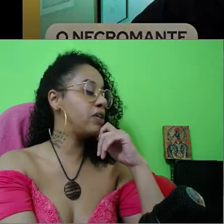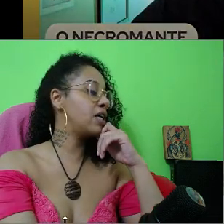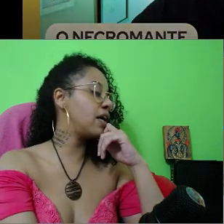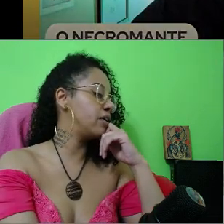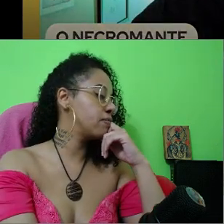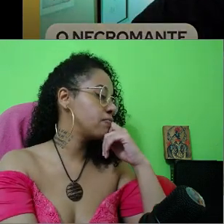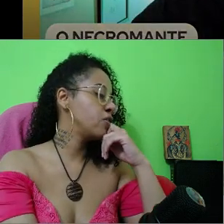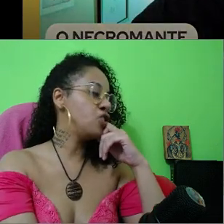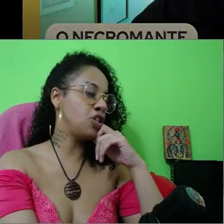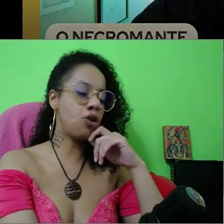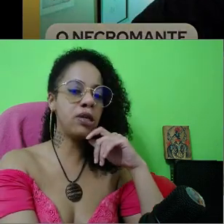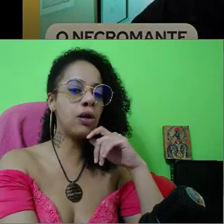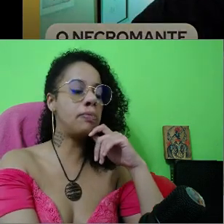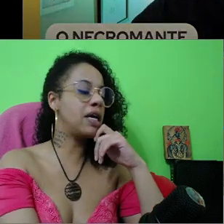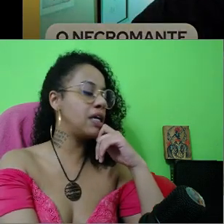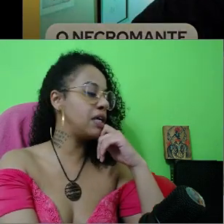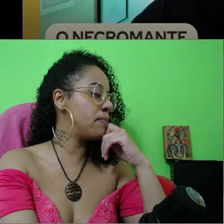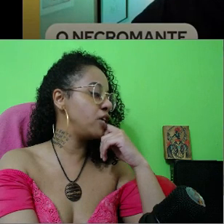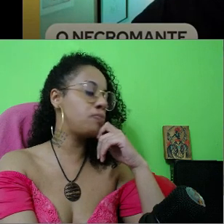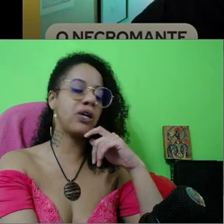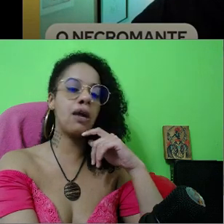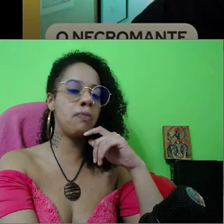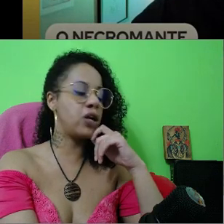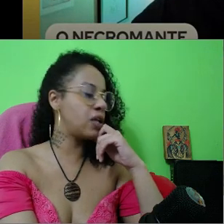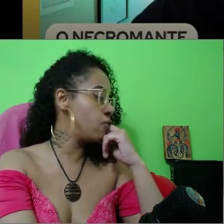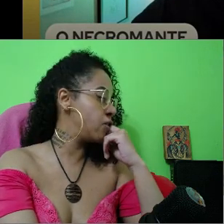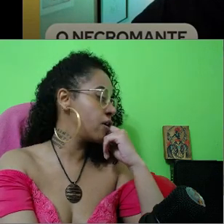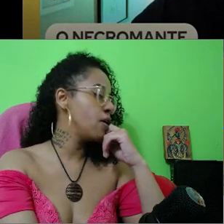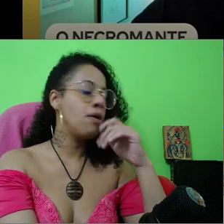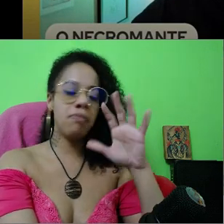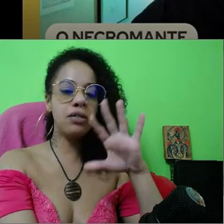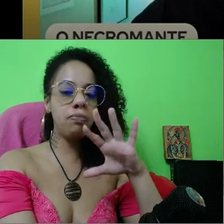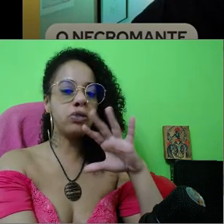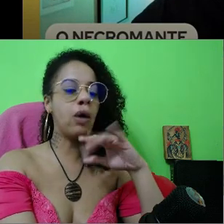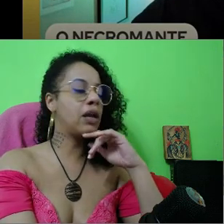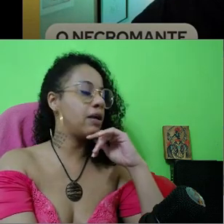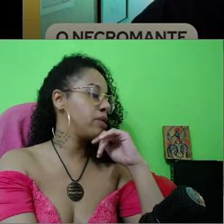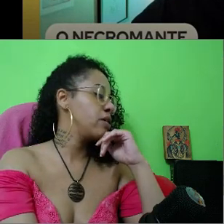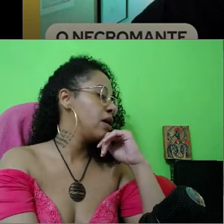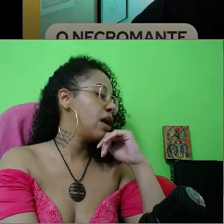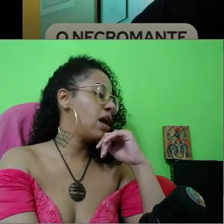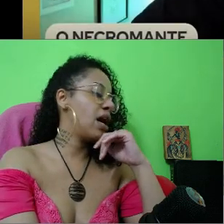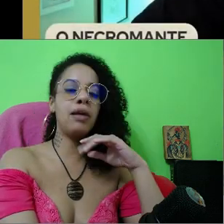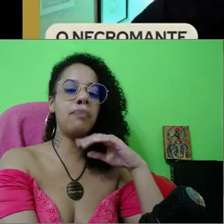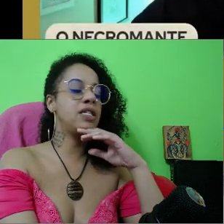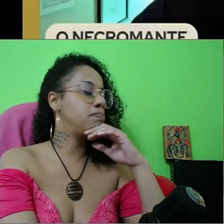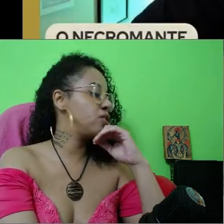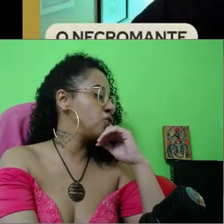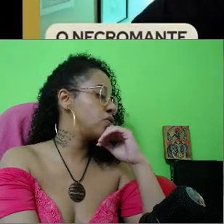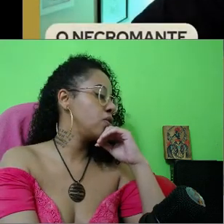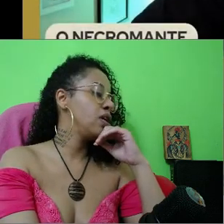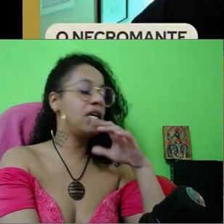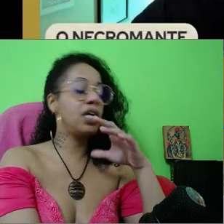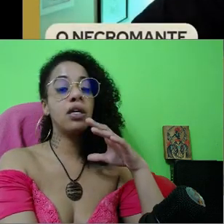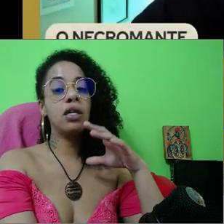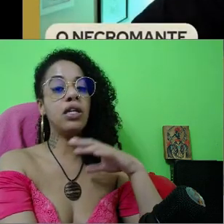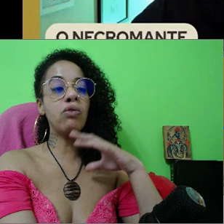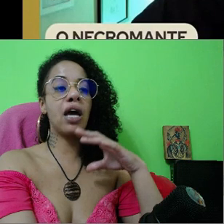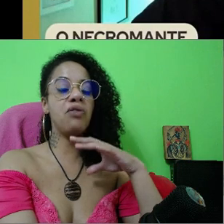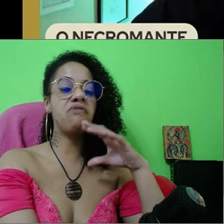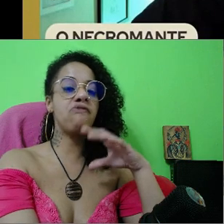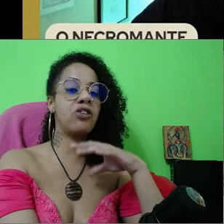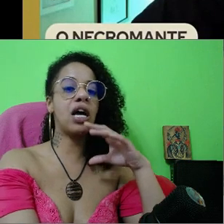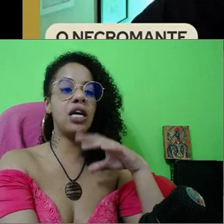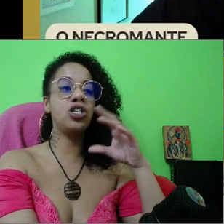complicado hein cara Ginkgo Biloba aí na mente porque a memória tá ruim mas o pessoal lembra a galera participa disso e